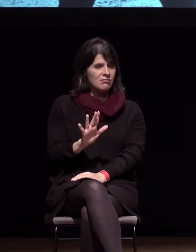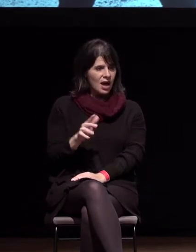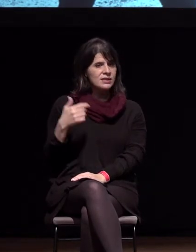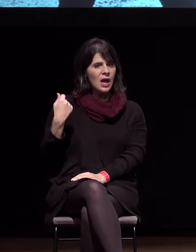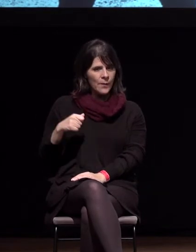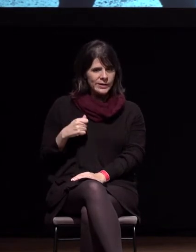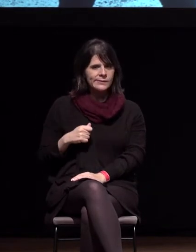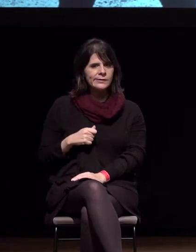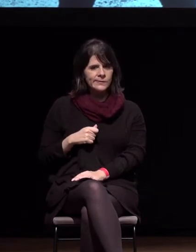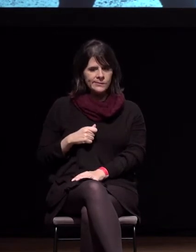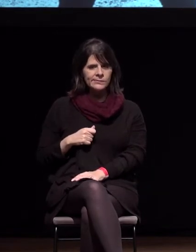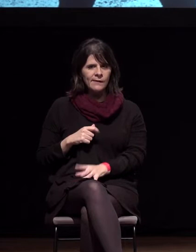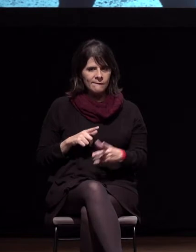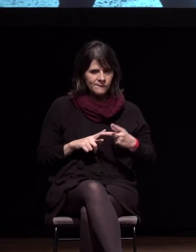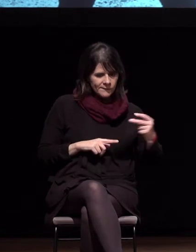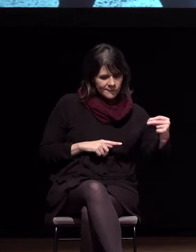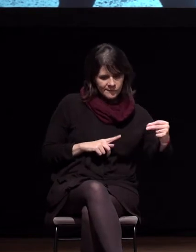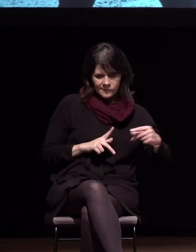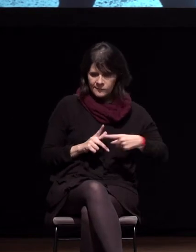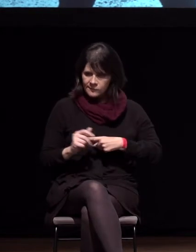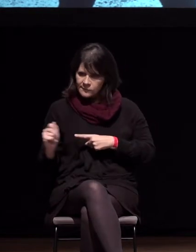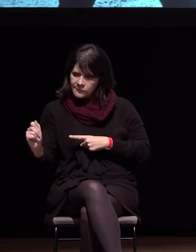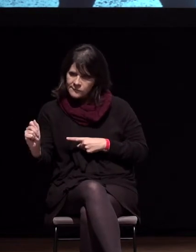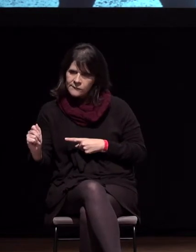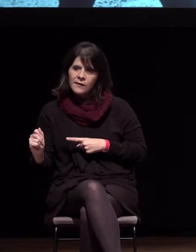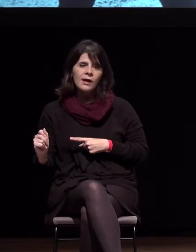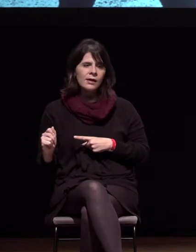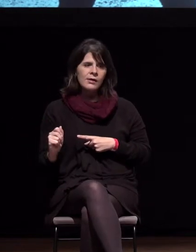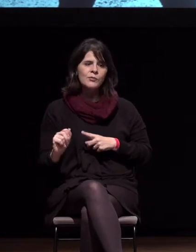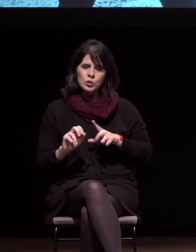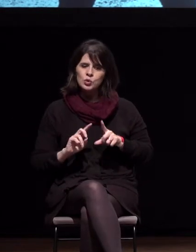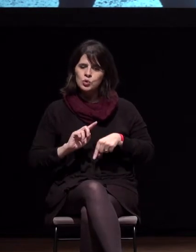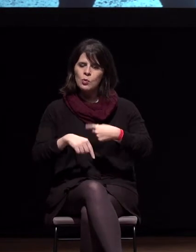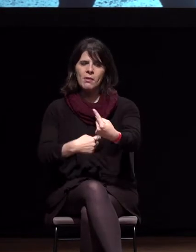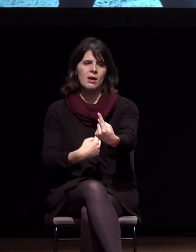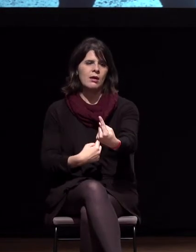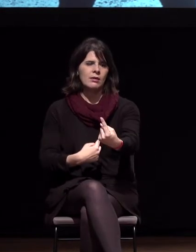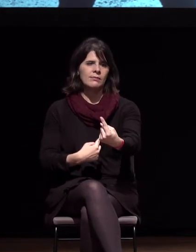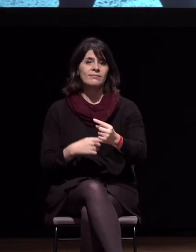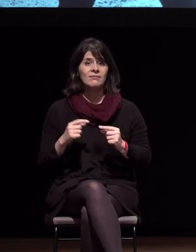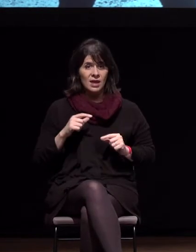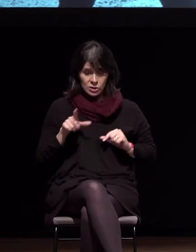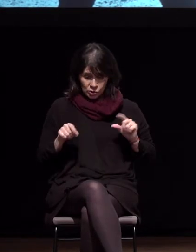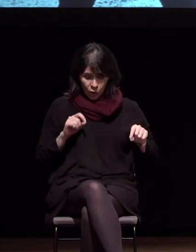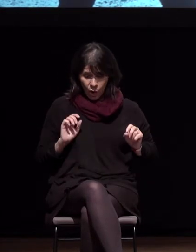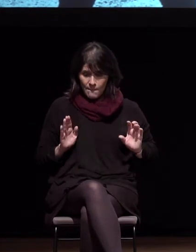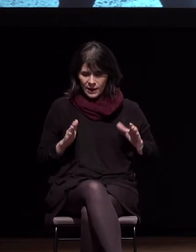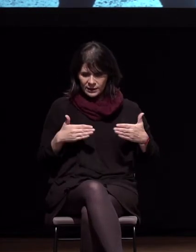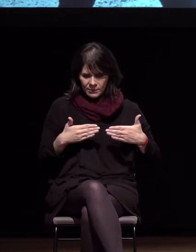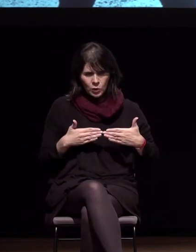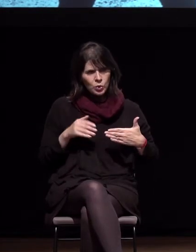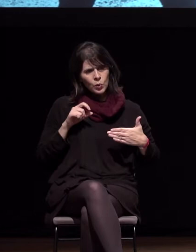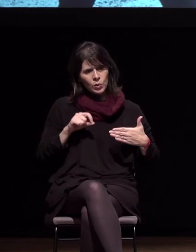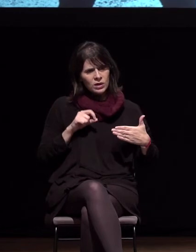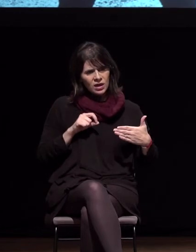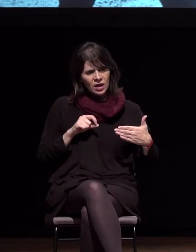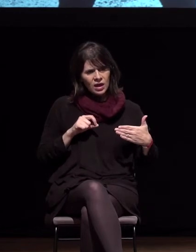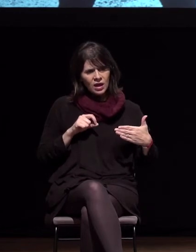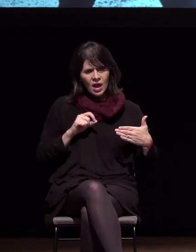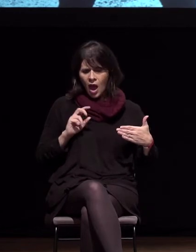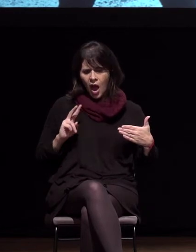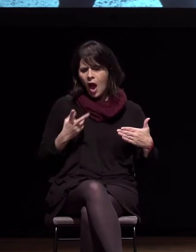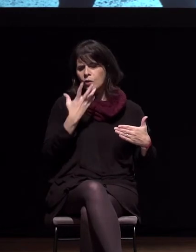E as minhas escolhas, inclusive do patrimônio, contam que vencimento é esse, o que foi